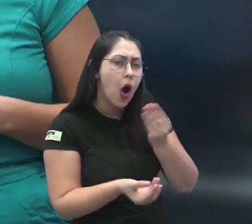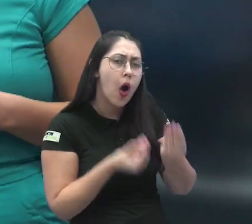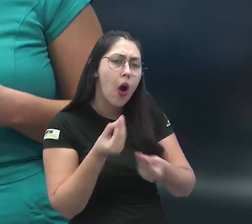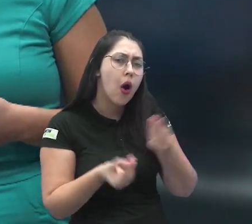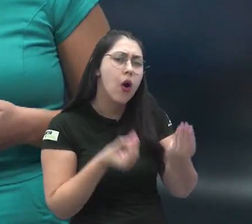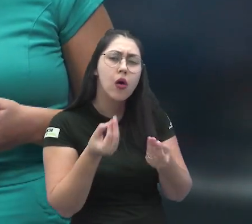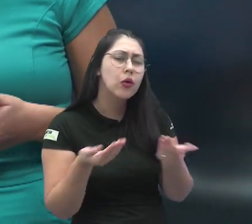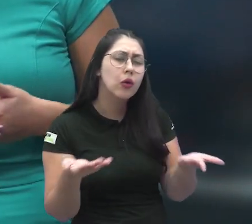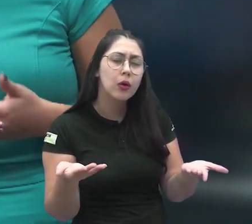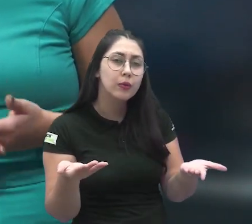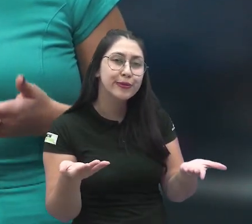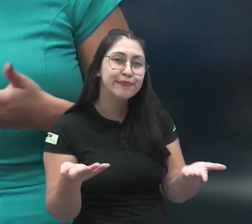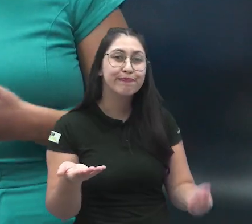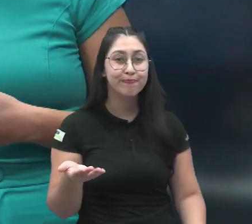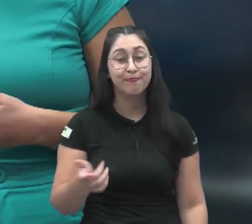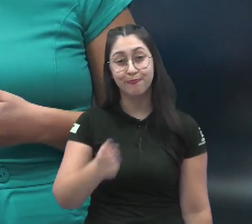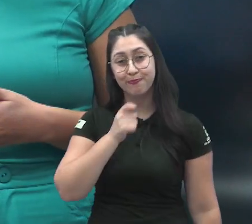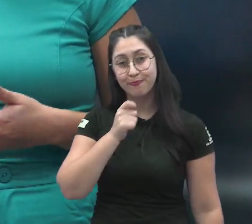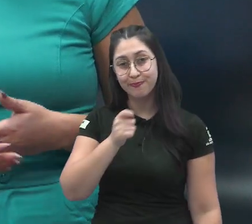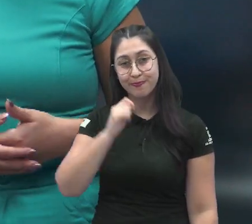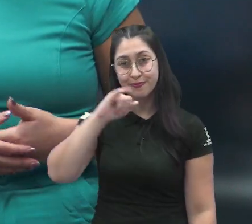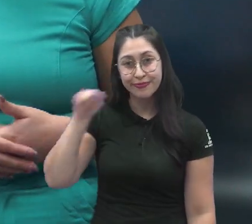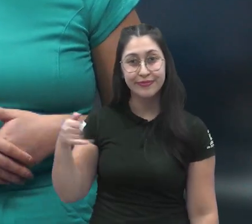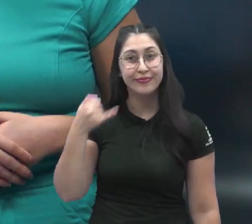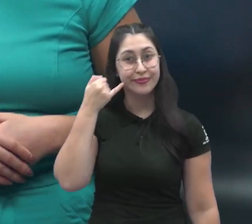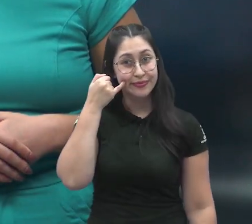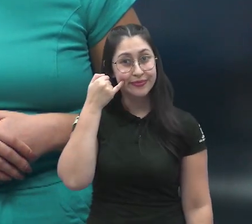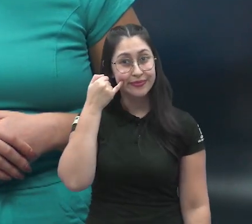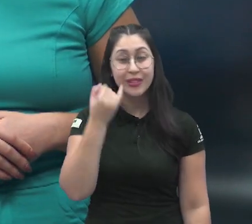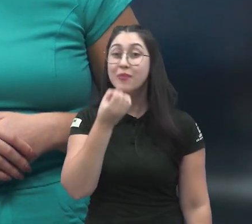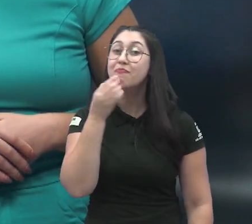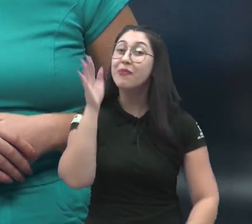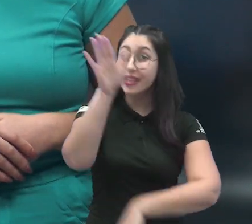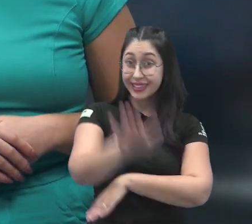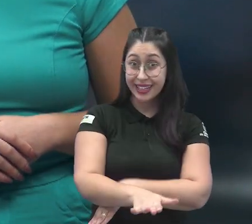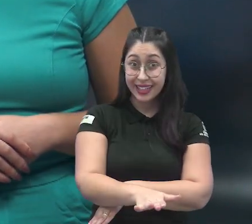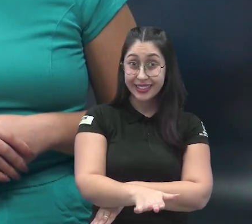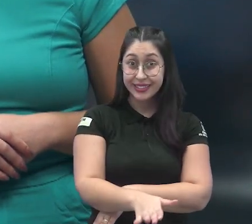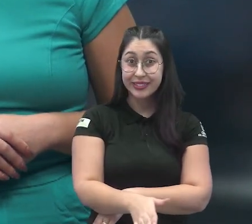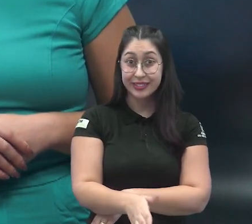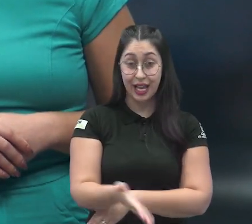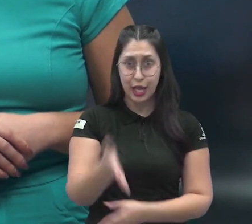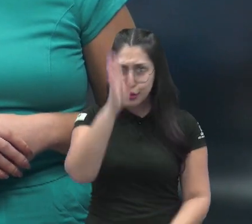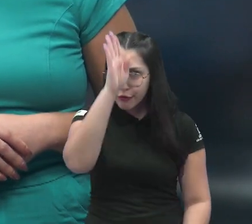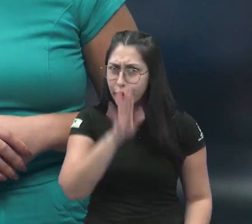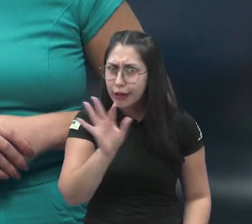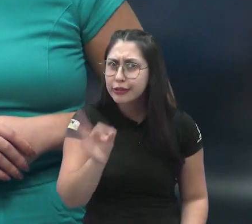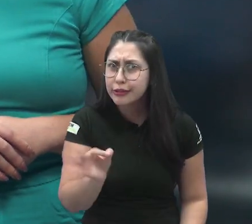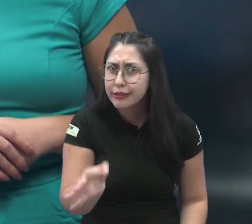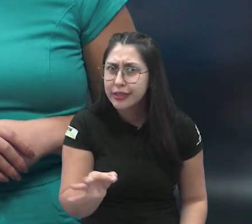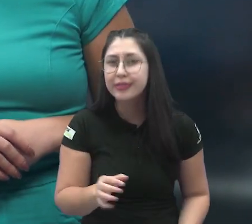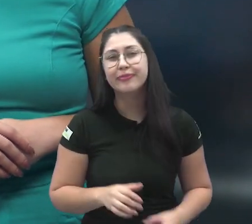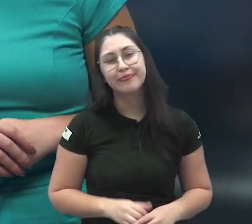inscrever nesses cursos do Qualifica São José é o repórter João Delfino. Boa tarde, João. É